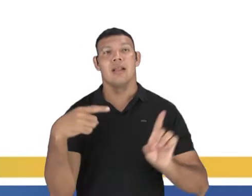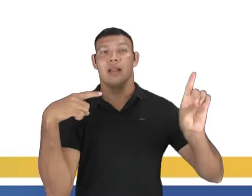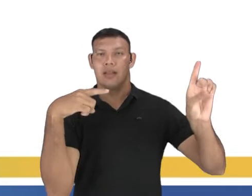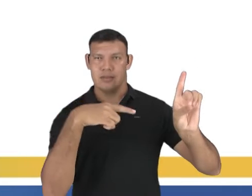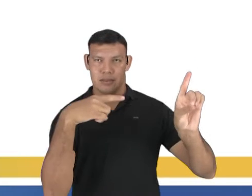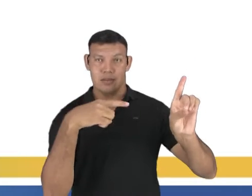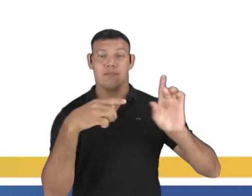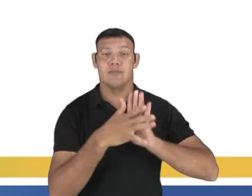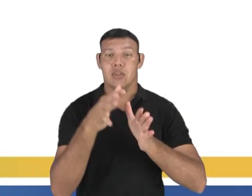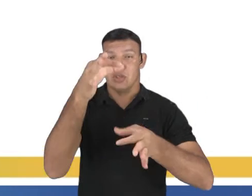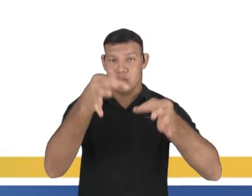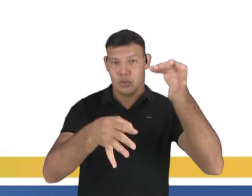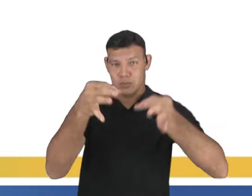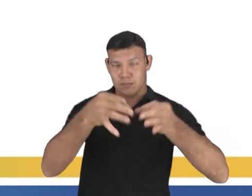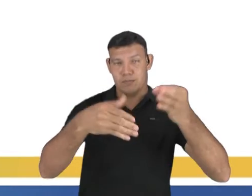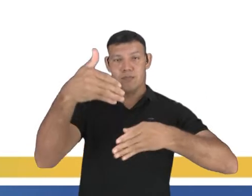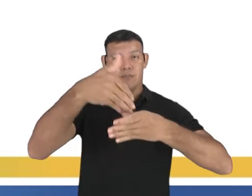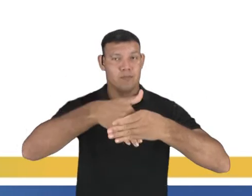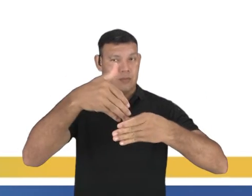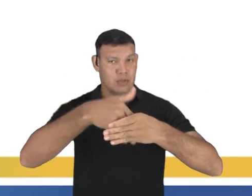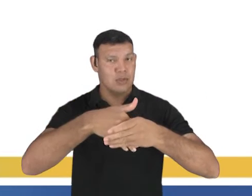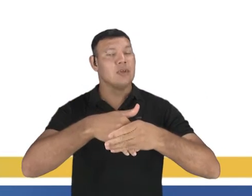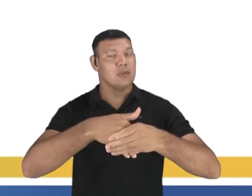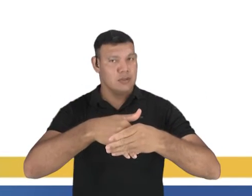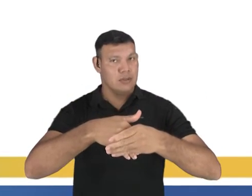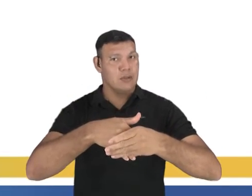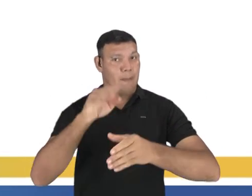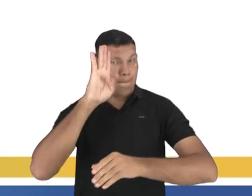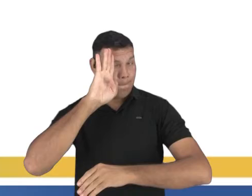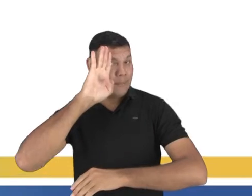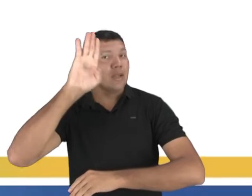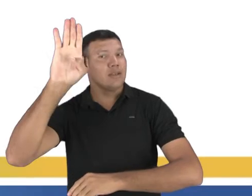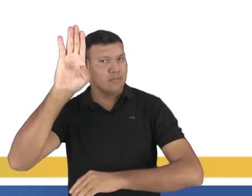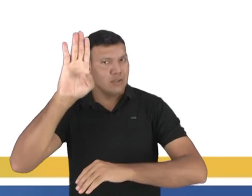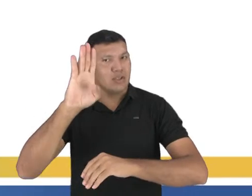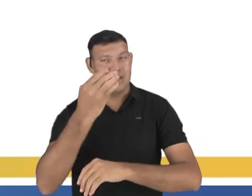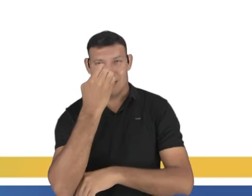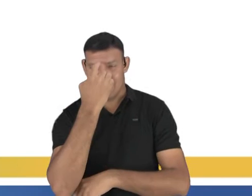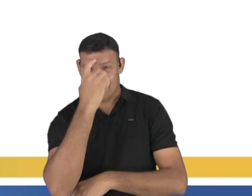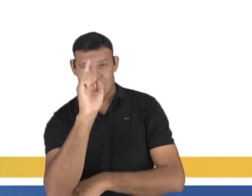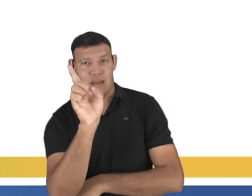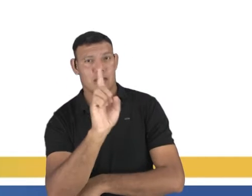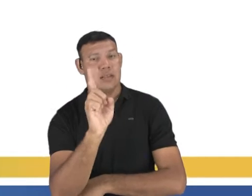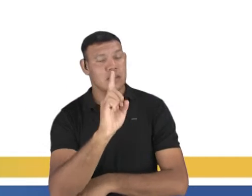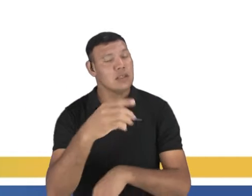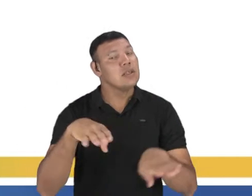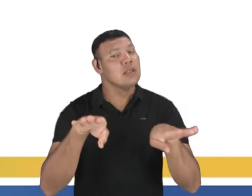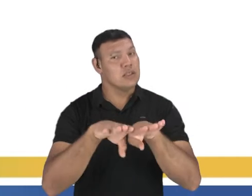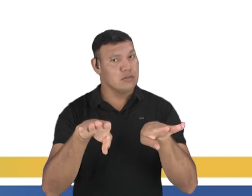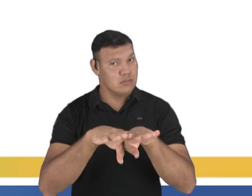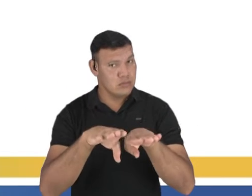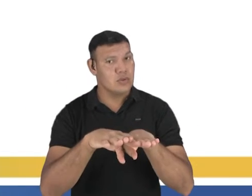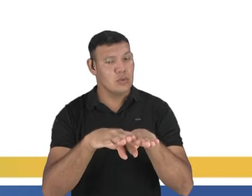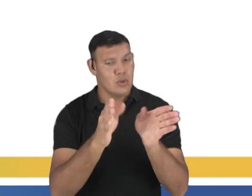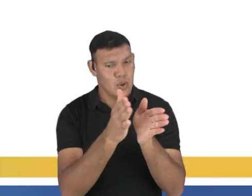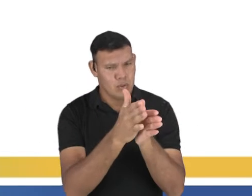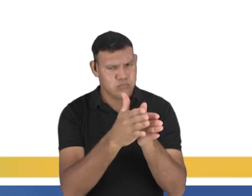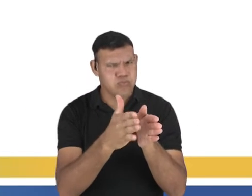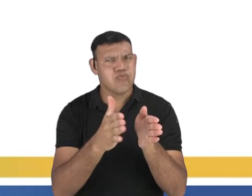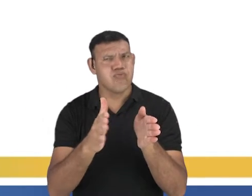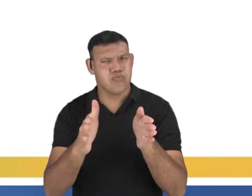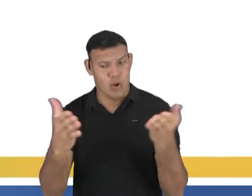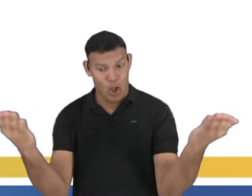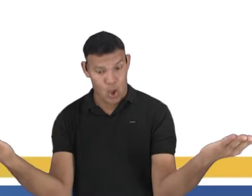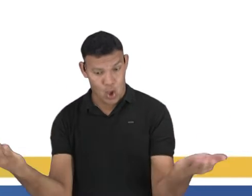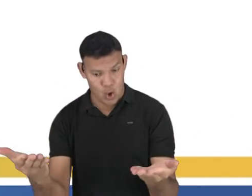D. A justiça eleitoral, acima de tudo, não só quando ela foi criada, mas levando em consideração até os